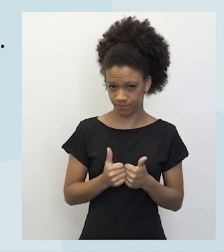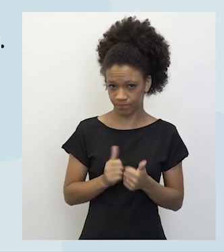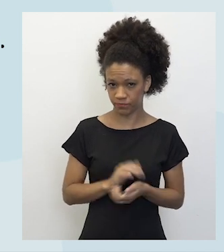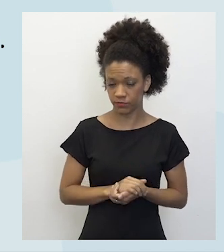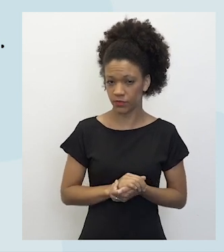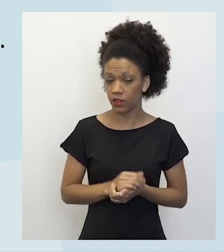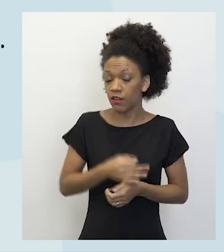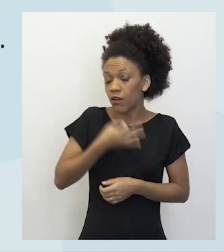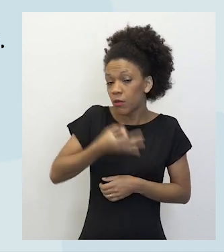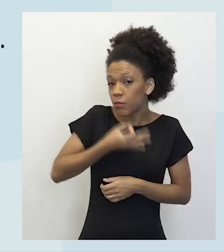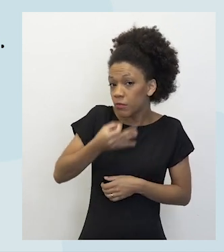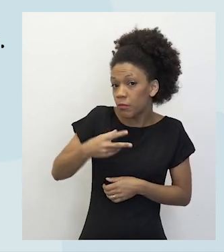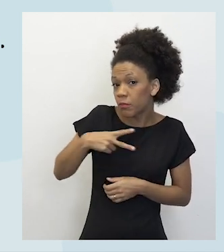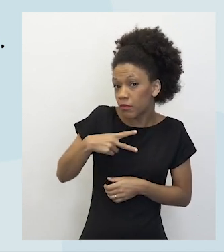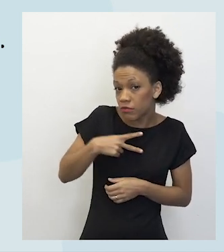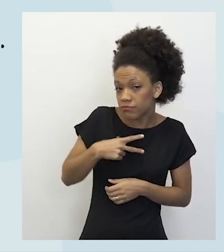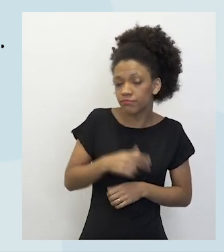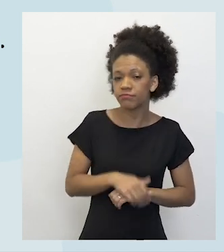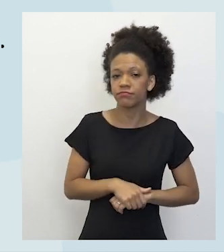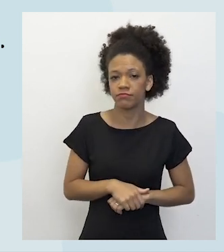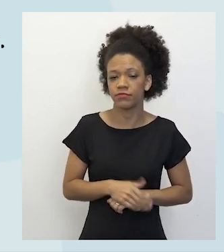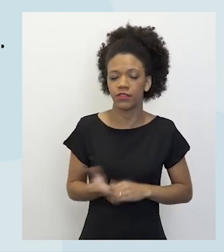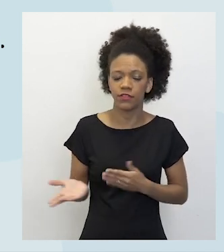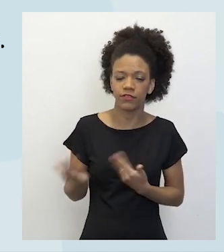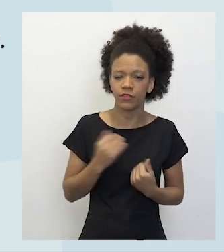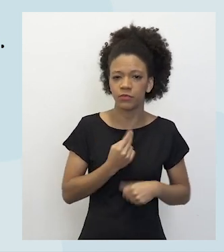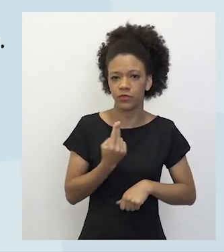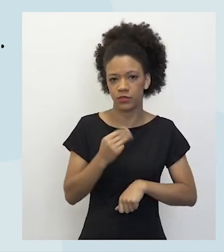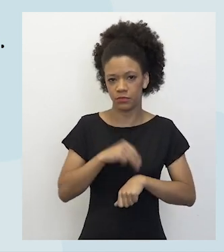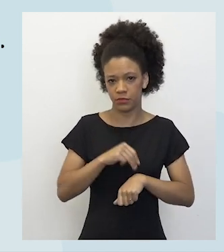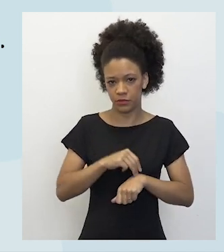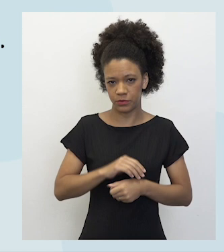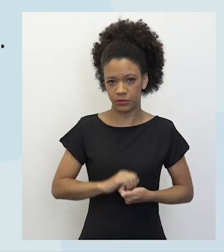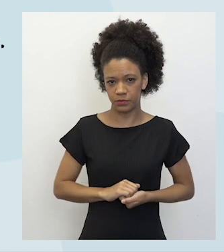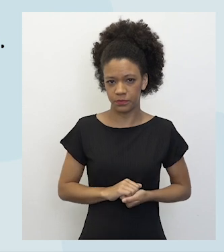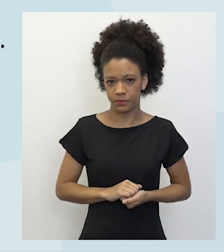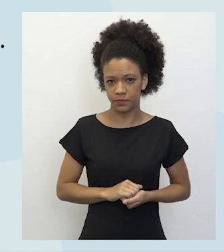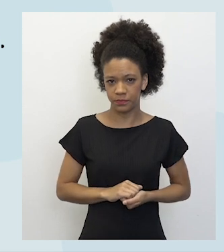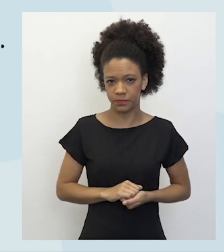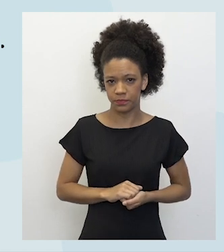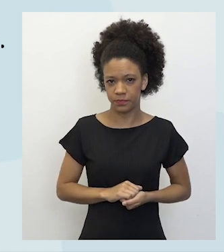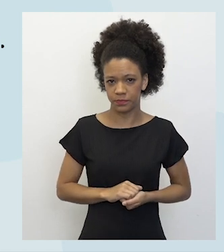resposta pessoal, tá? Vamos lá, 2 minutinhos, meus amores.